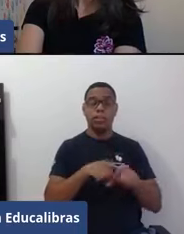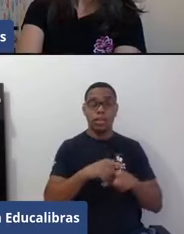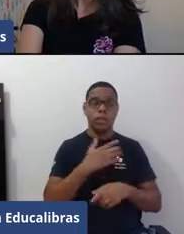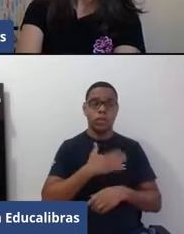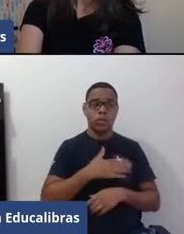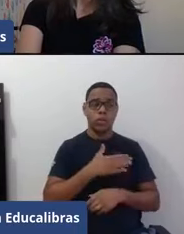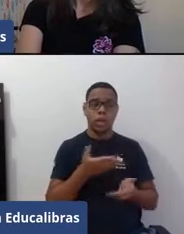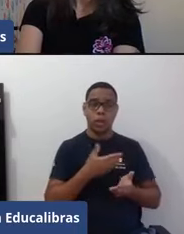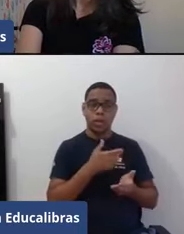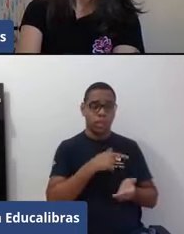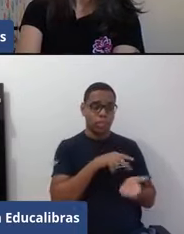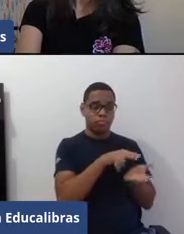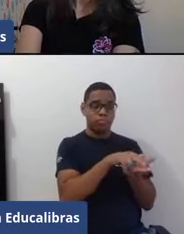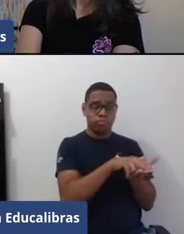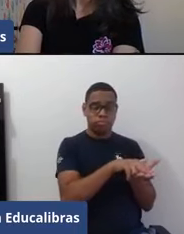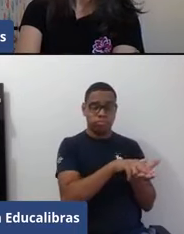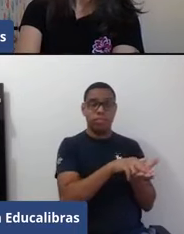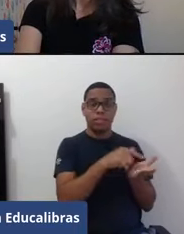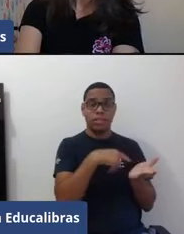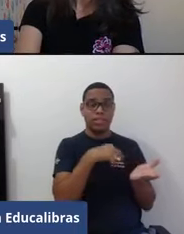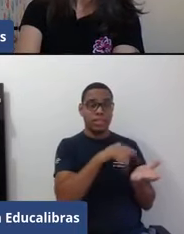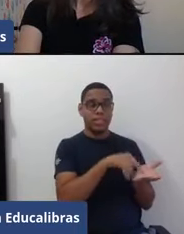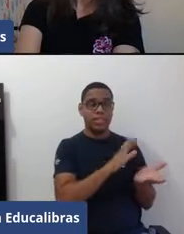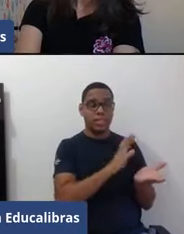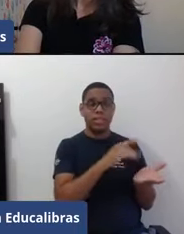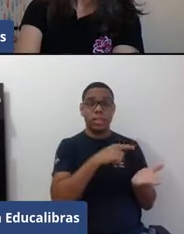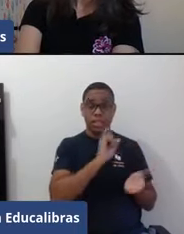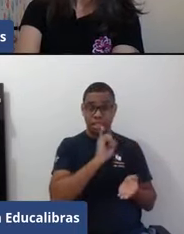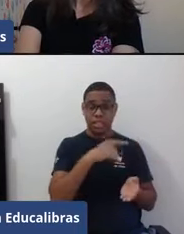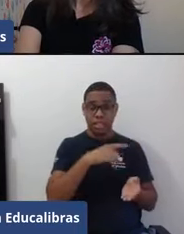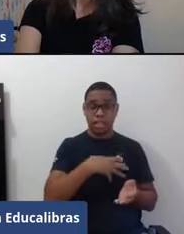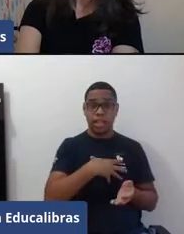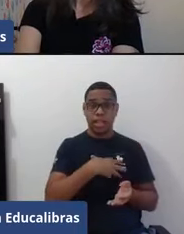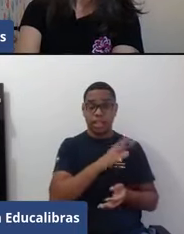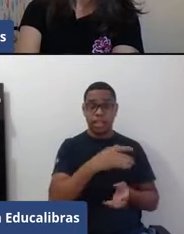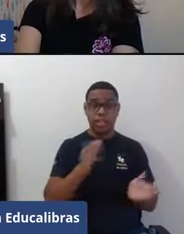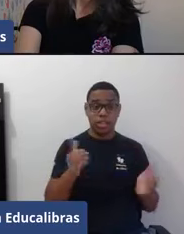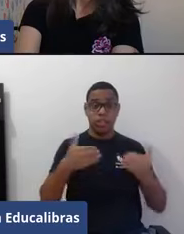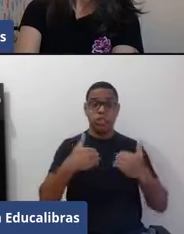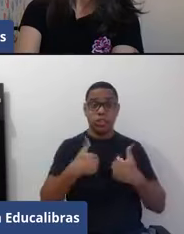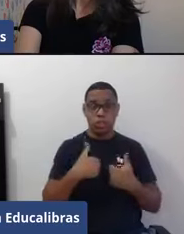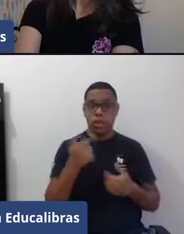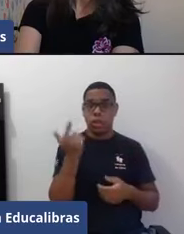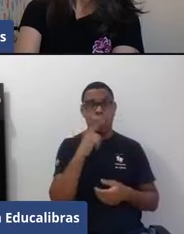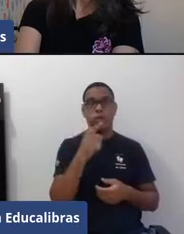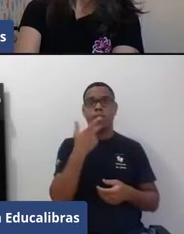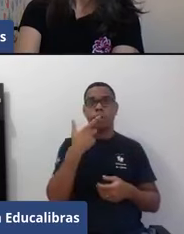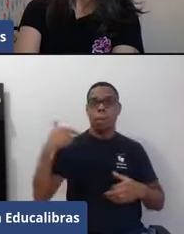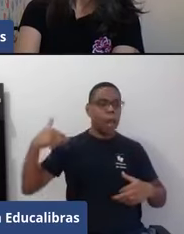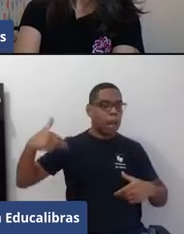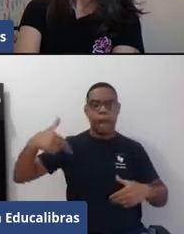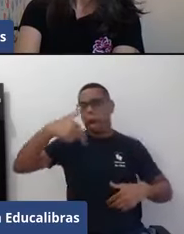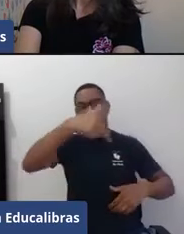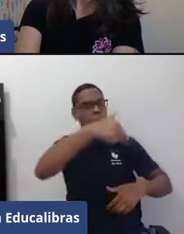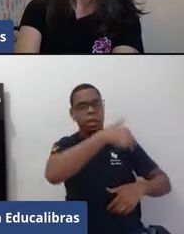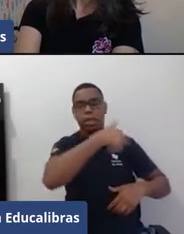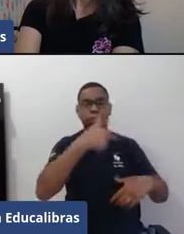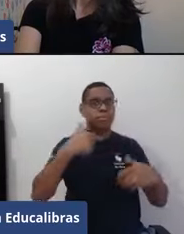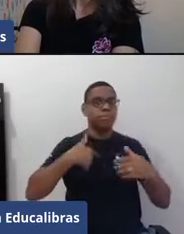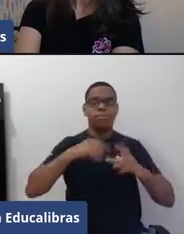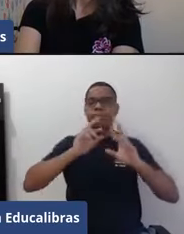está dormindo agora, vocês não ouvem ela. Mas se eu tivesse uma criança autista aqui, a minha situação eu não conseguia nem falar com vocês. Então, é uma situação